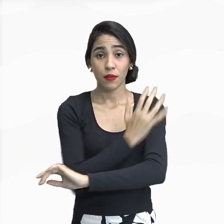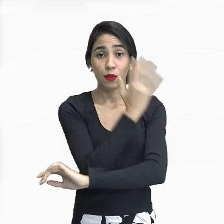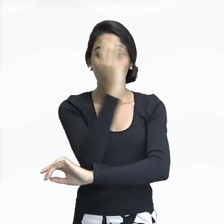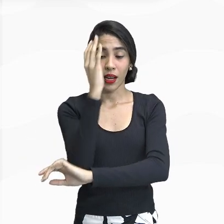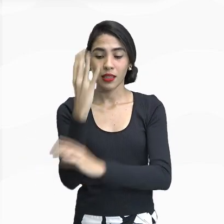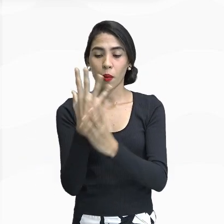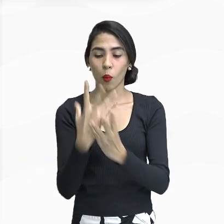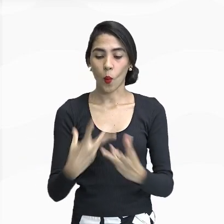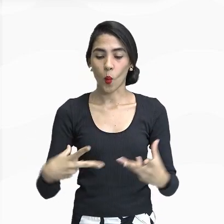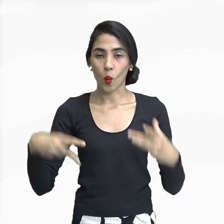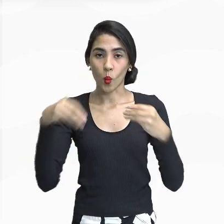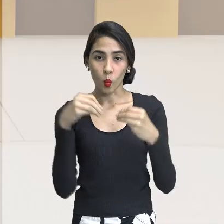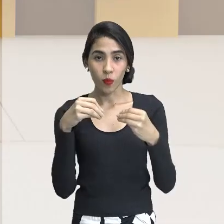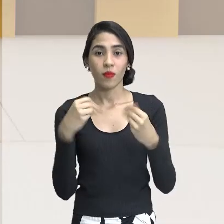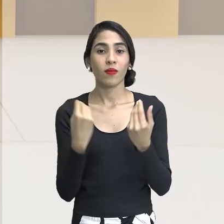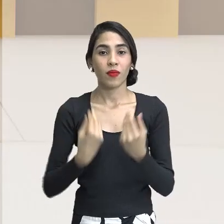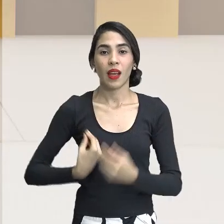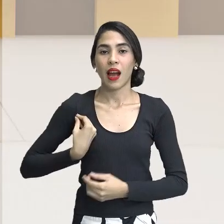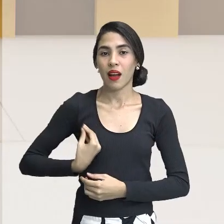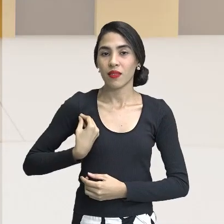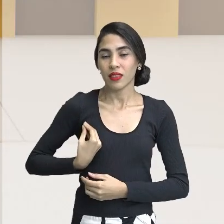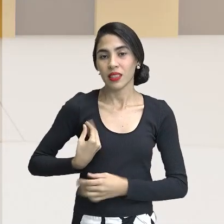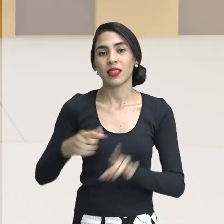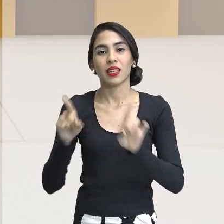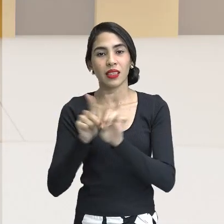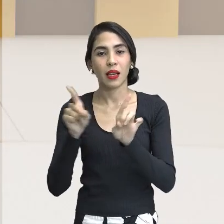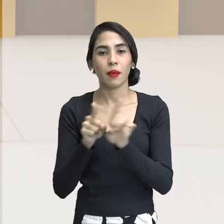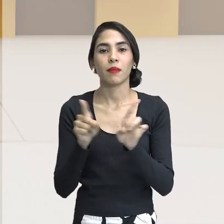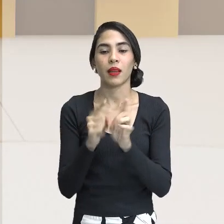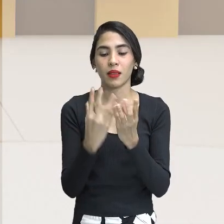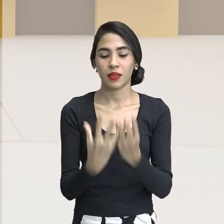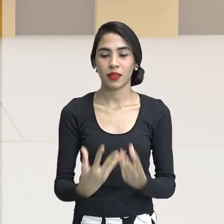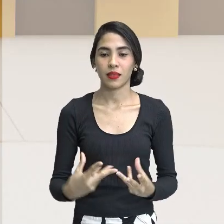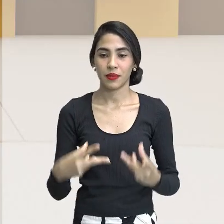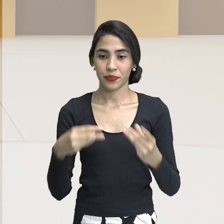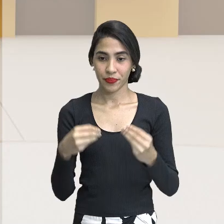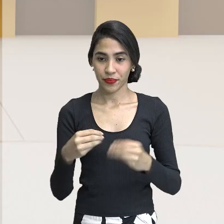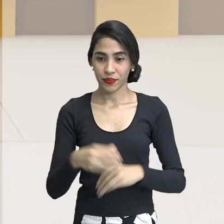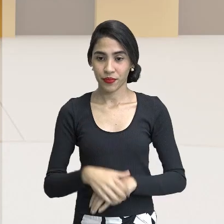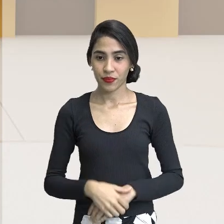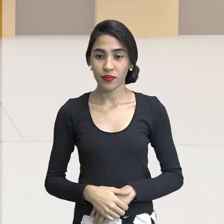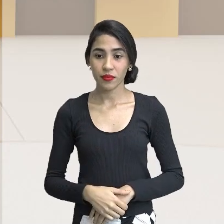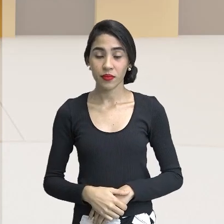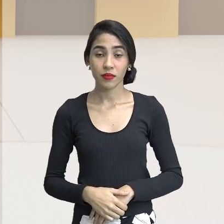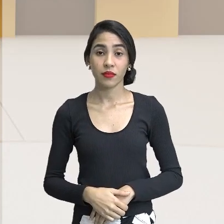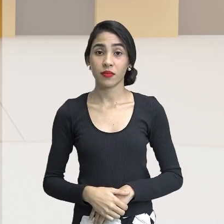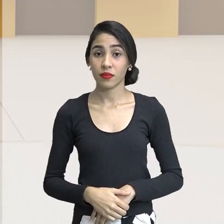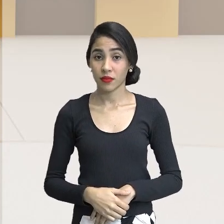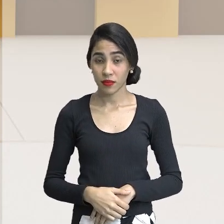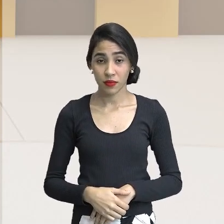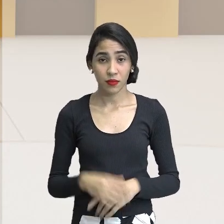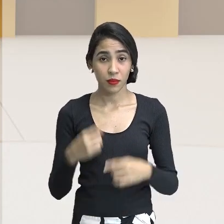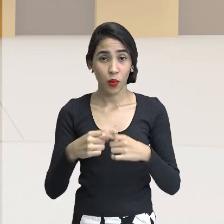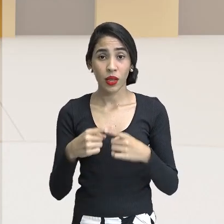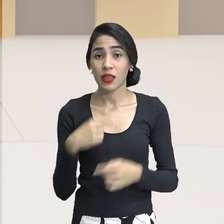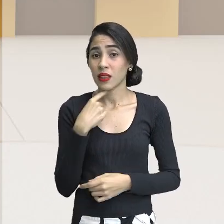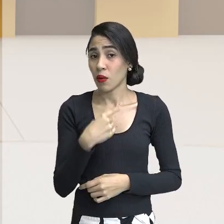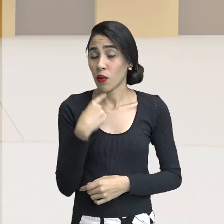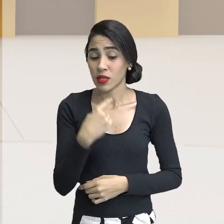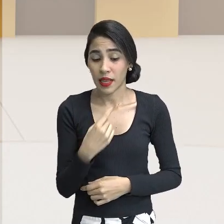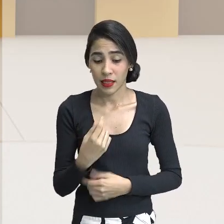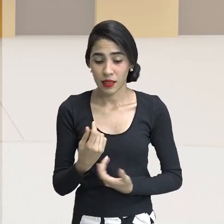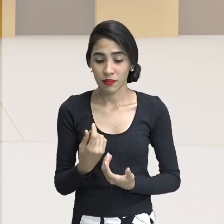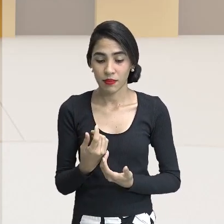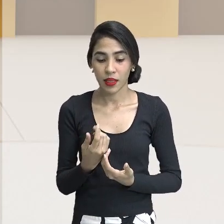essa vida para o indígena também deixa de existir, porque ele não consegue se